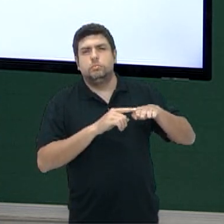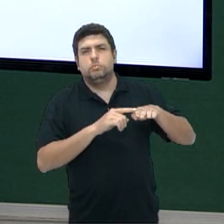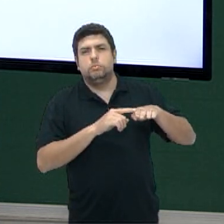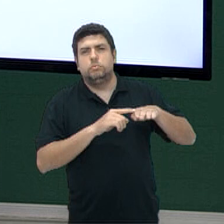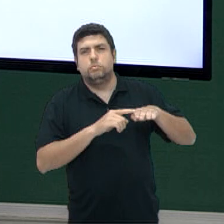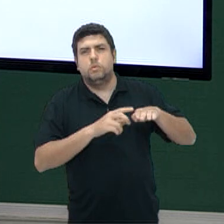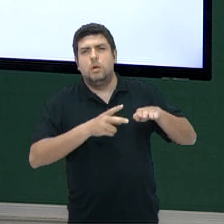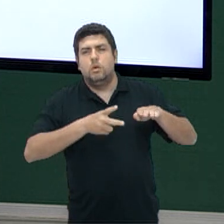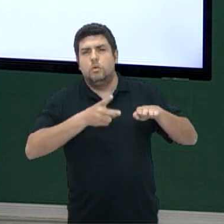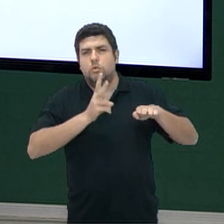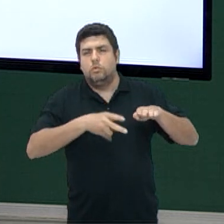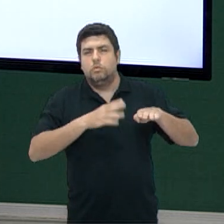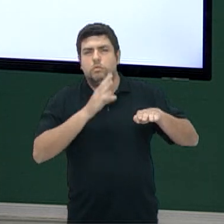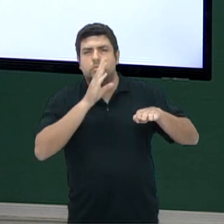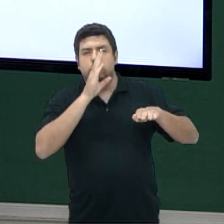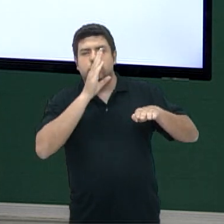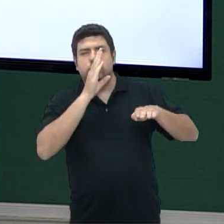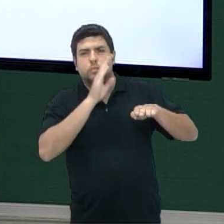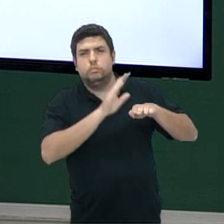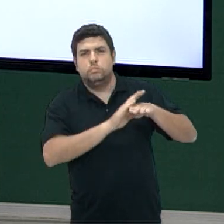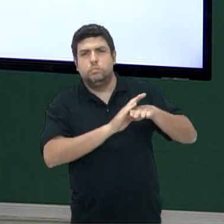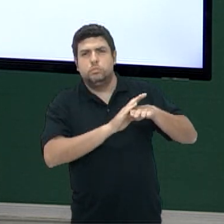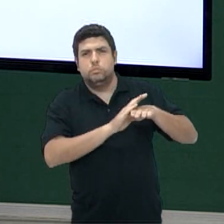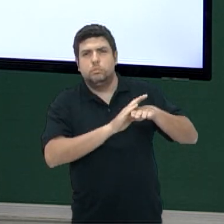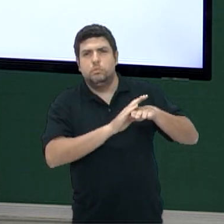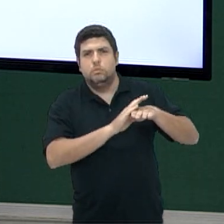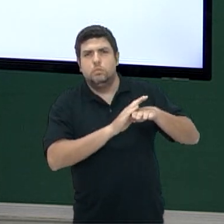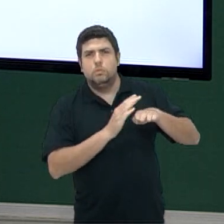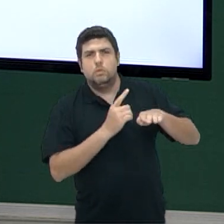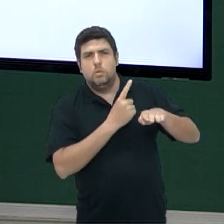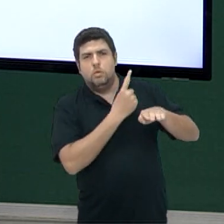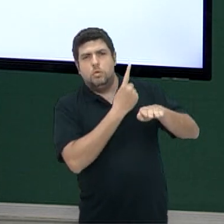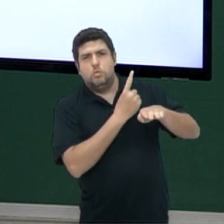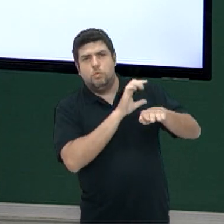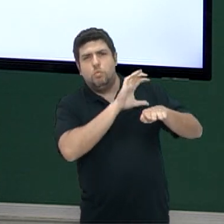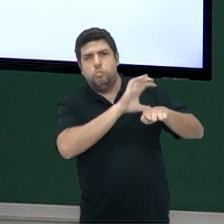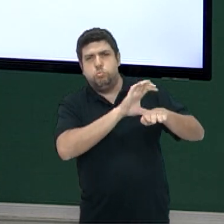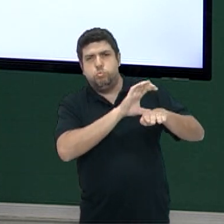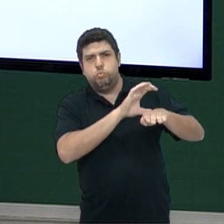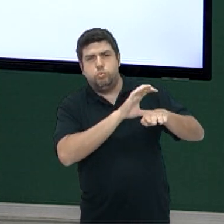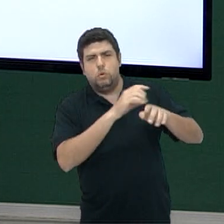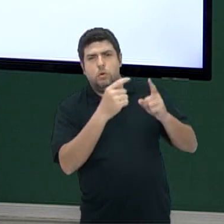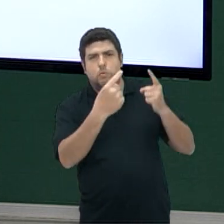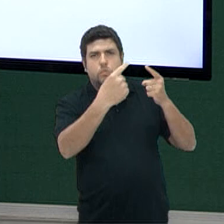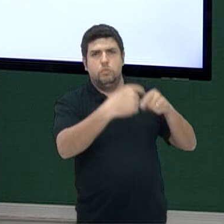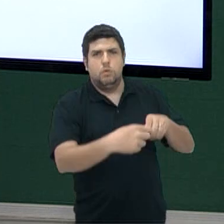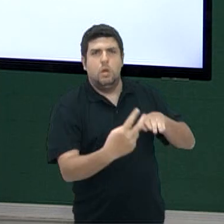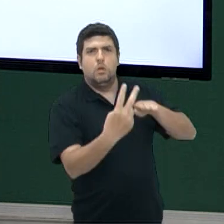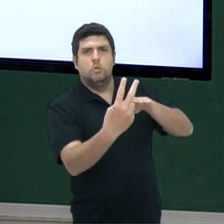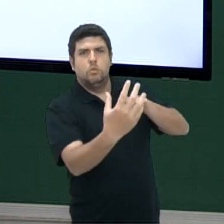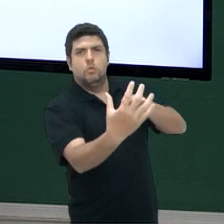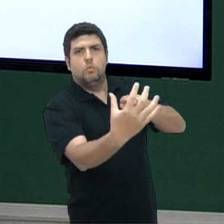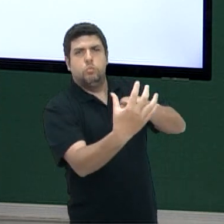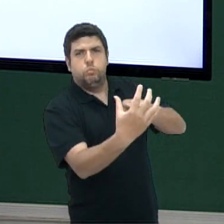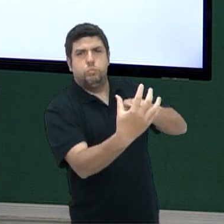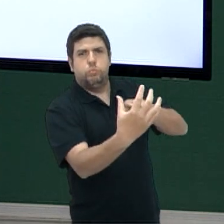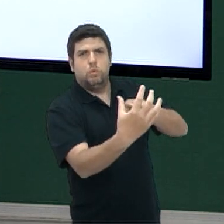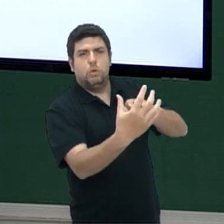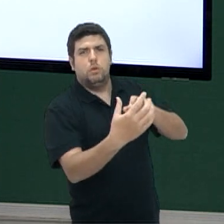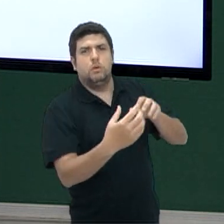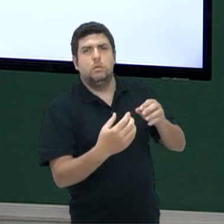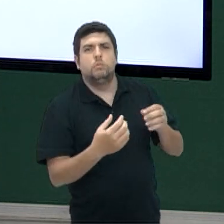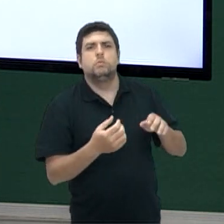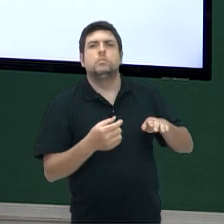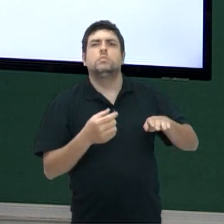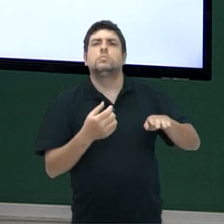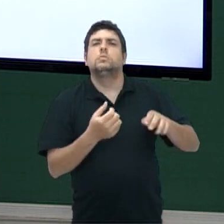força, paralela às outras duas. O valor da intensidade dessa força deverá ser de